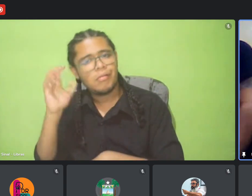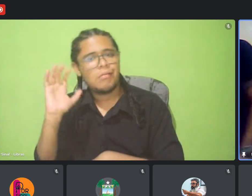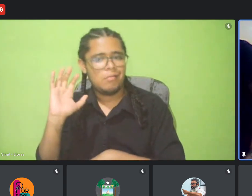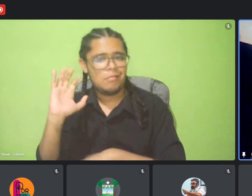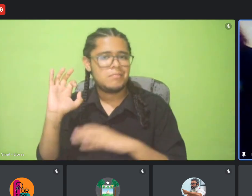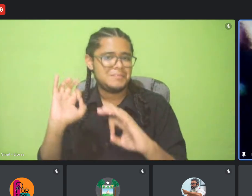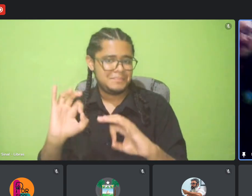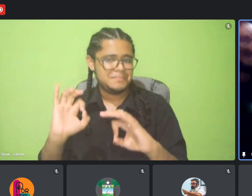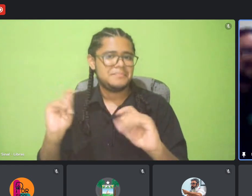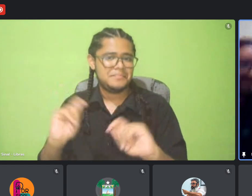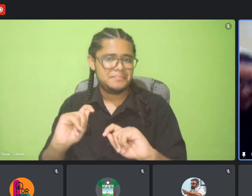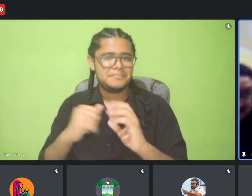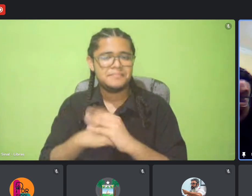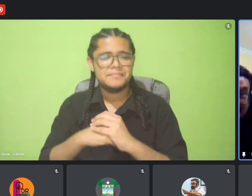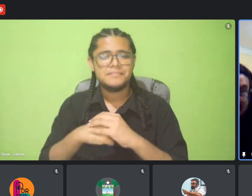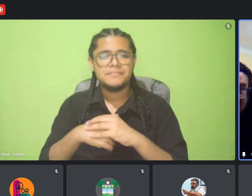caveira.